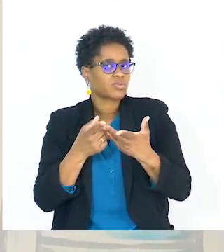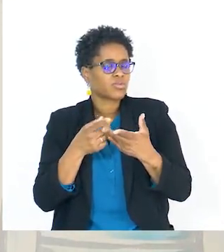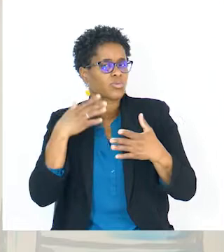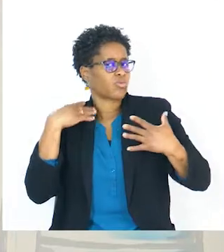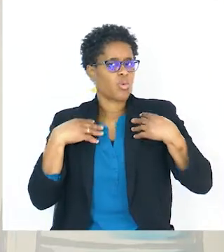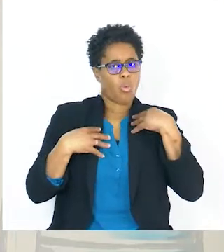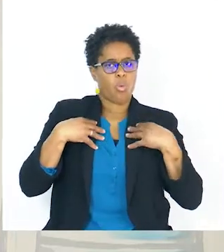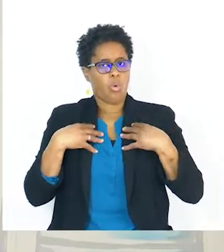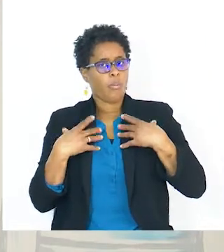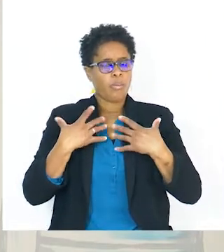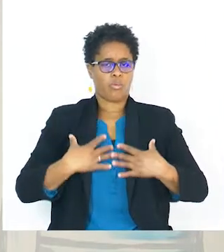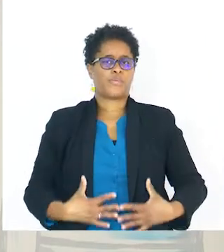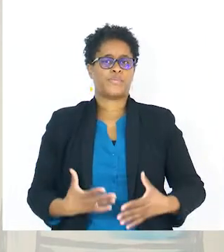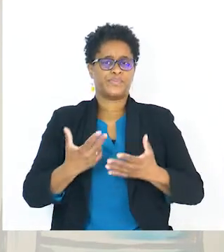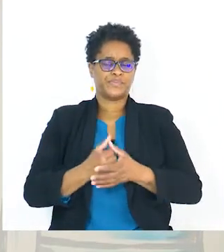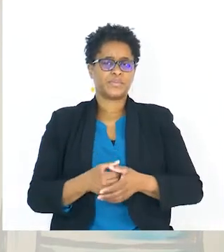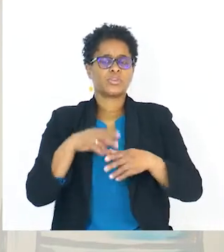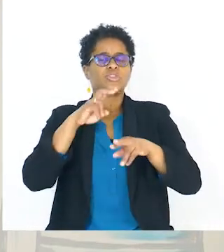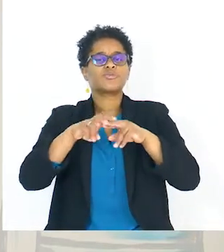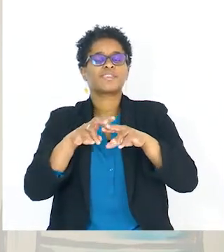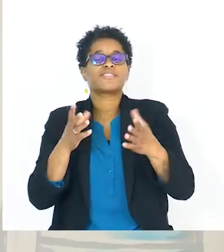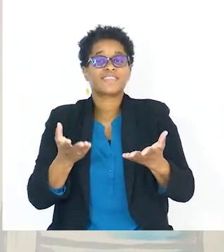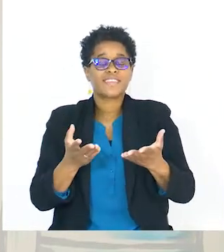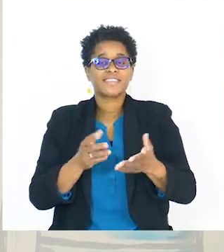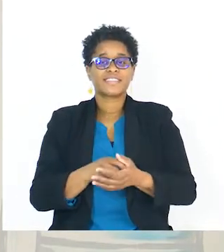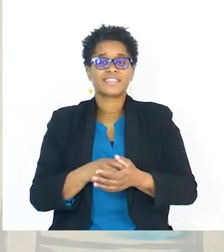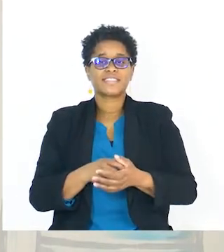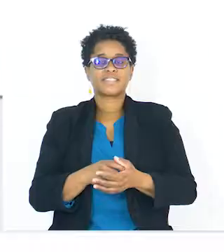do corpo. É a disciplina de